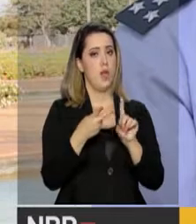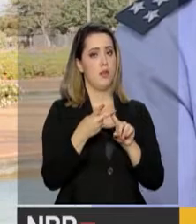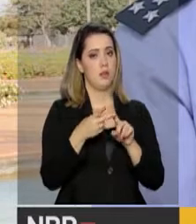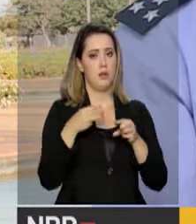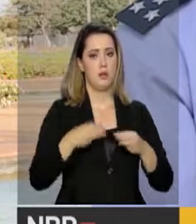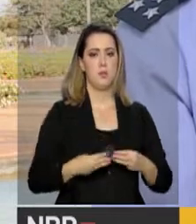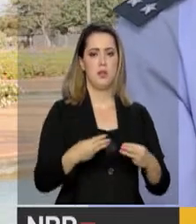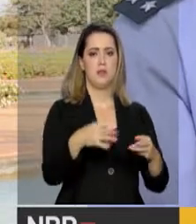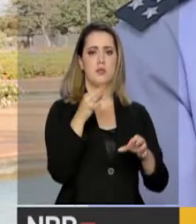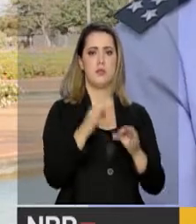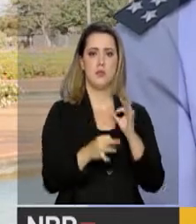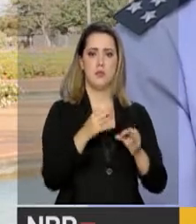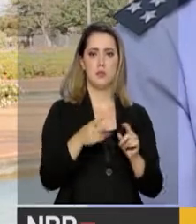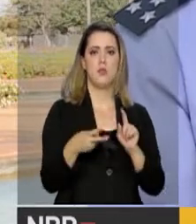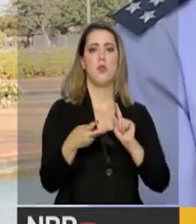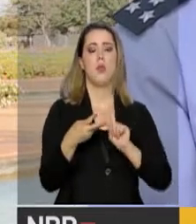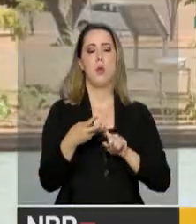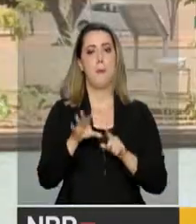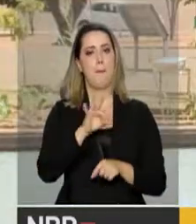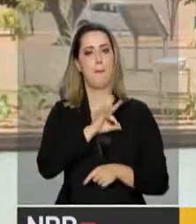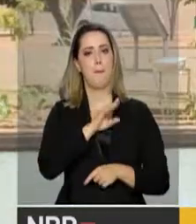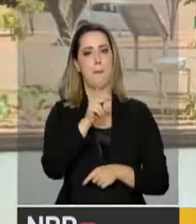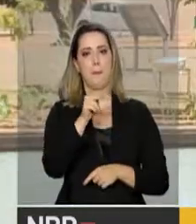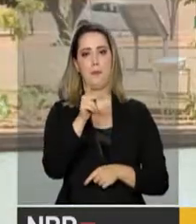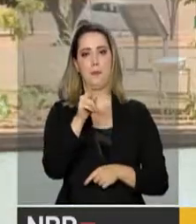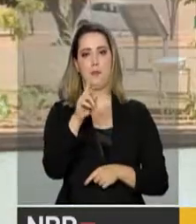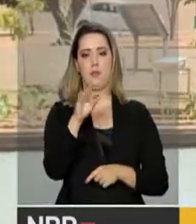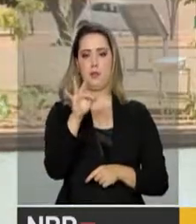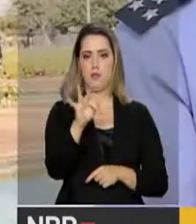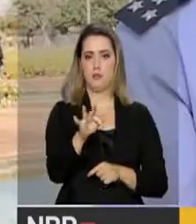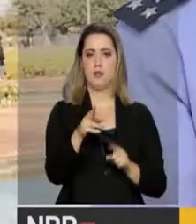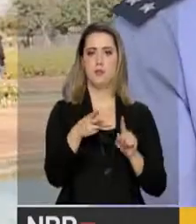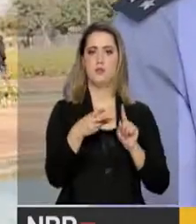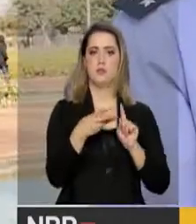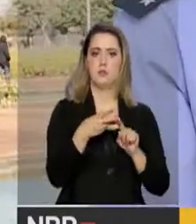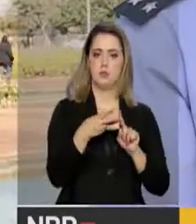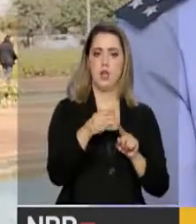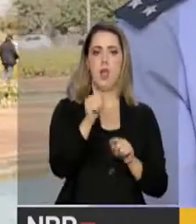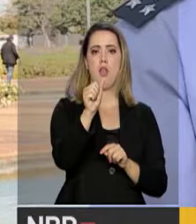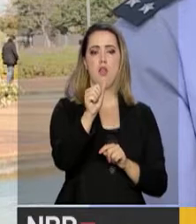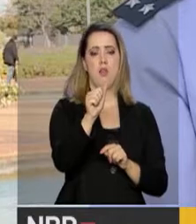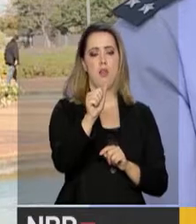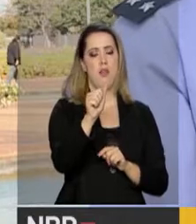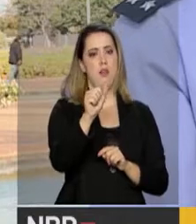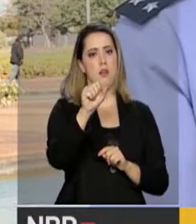Polícia Federal, Polícia Rodoviária Federal, a Agência Nacional de Vigilância